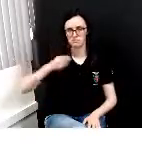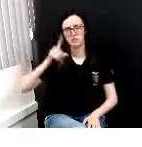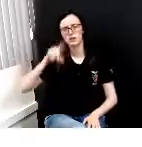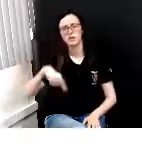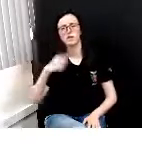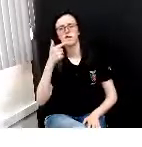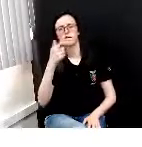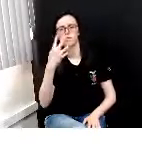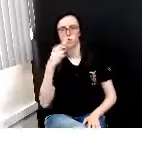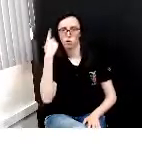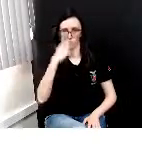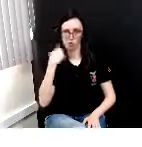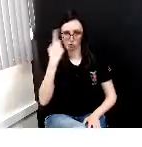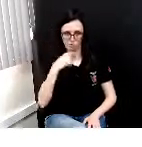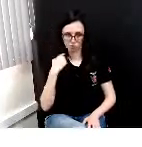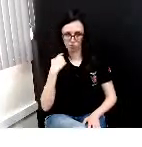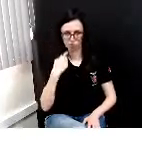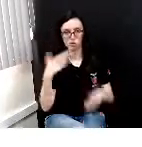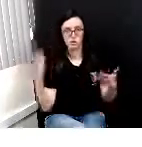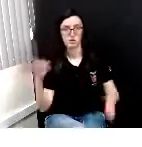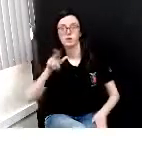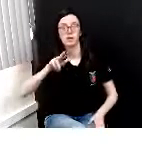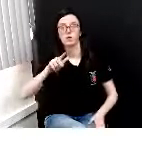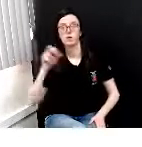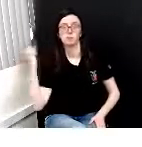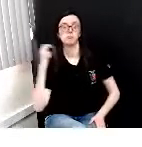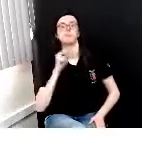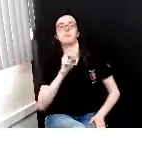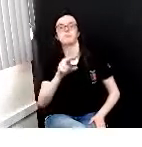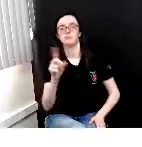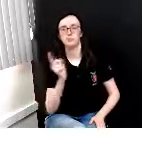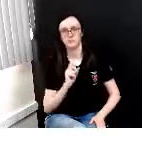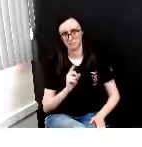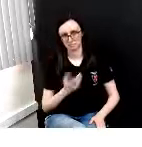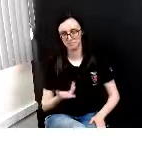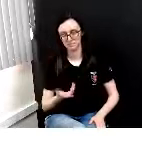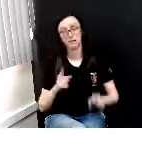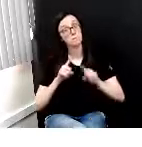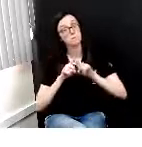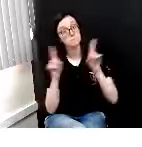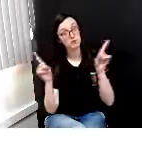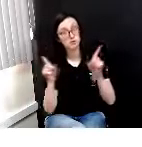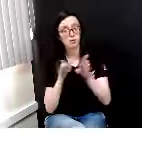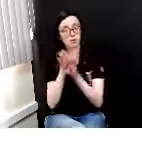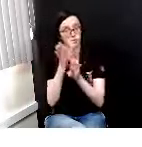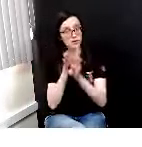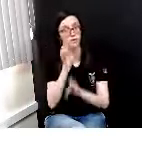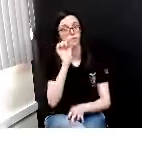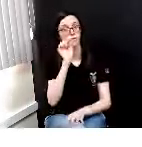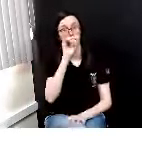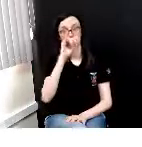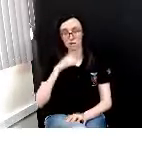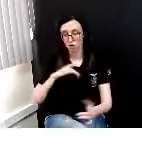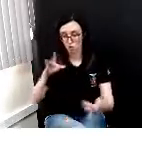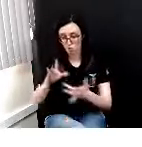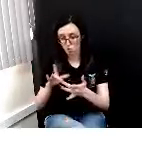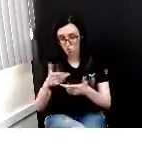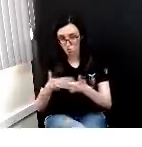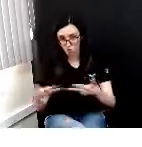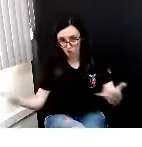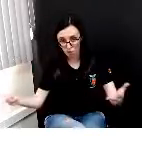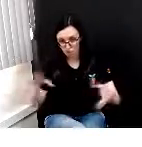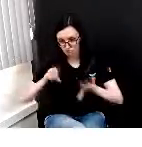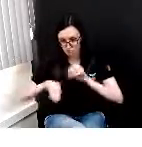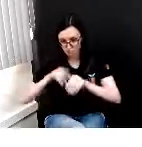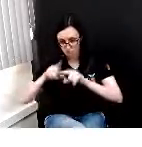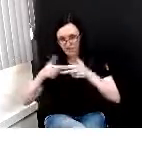durante 24 horas. Então, não é transmitido por encomendas. Mas a orientação é que, após contato com o meio ambiente, assim